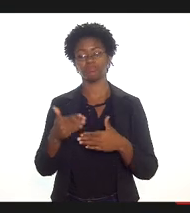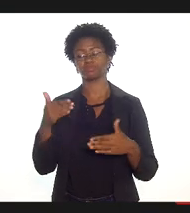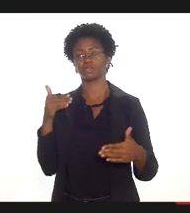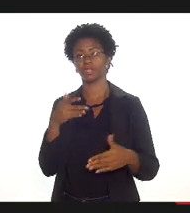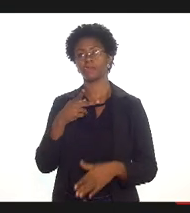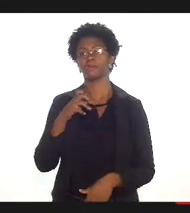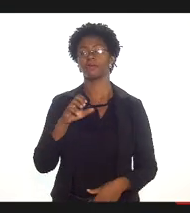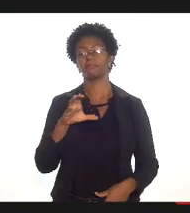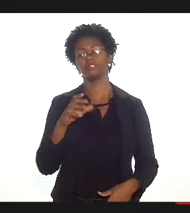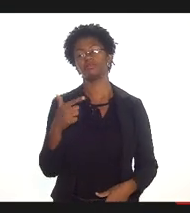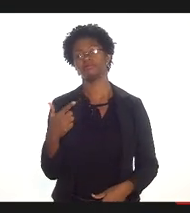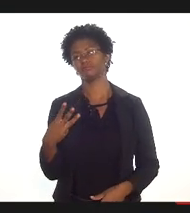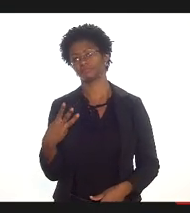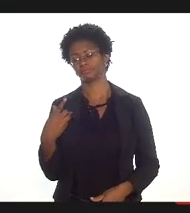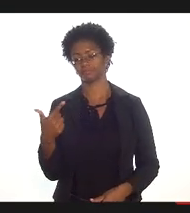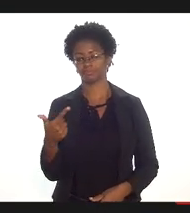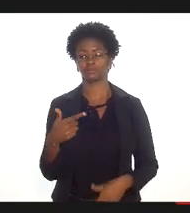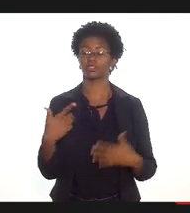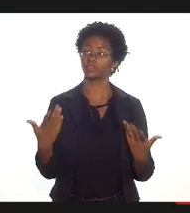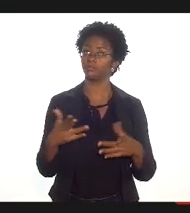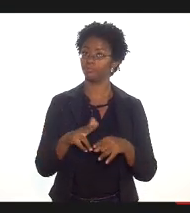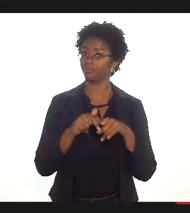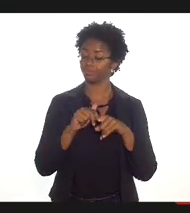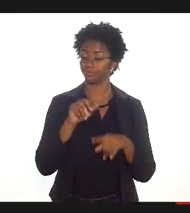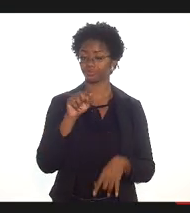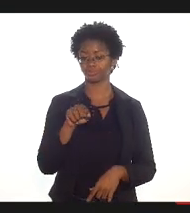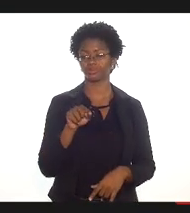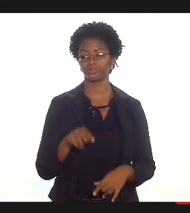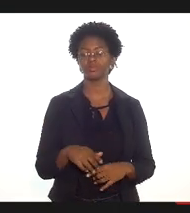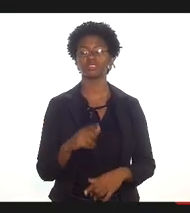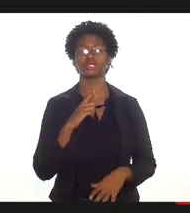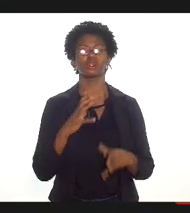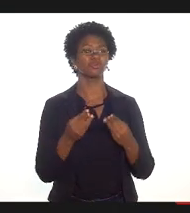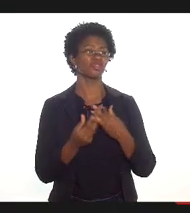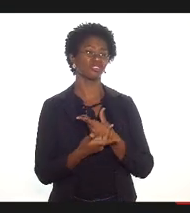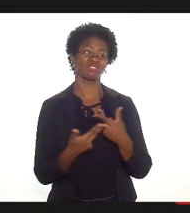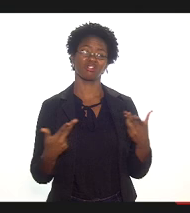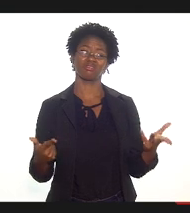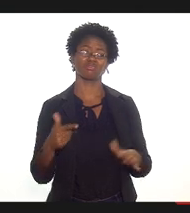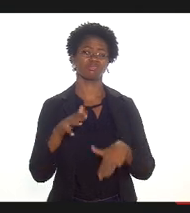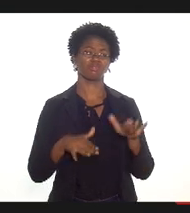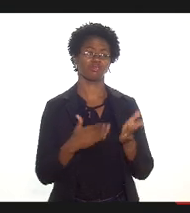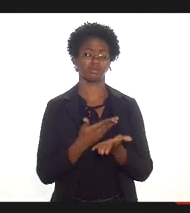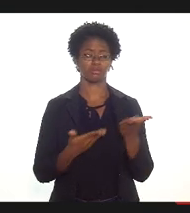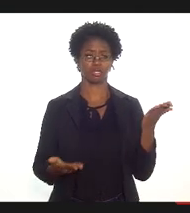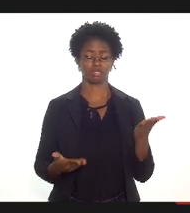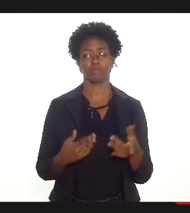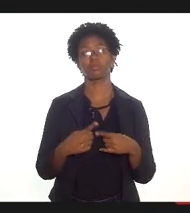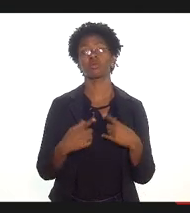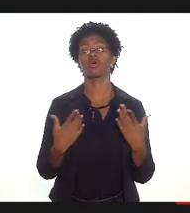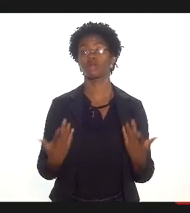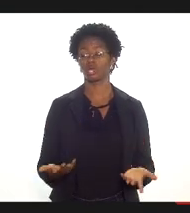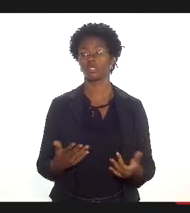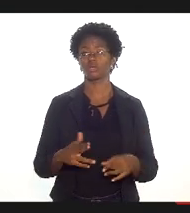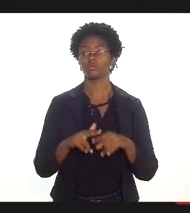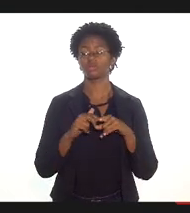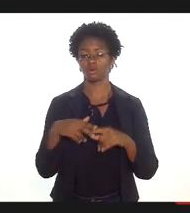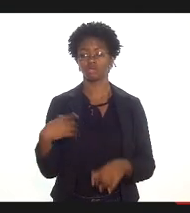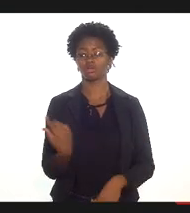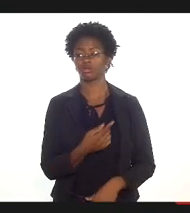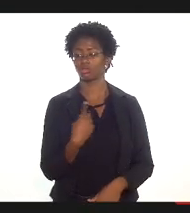32. E com isso, tem muita coisa em jogo, porque a gente tá